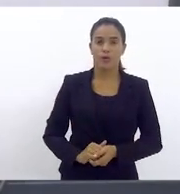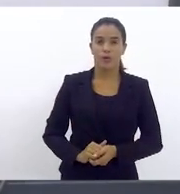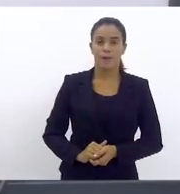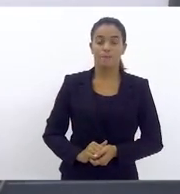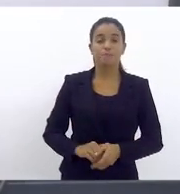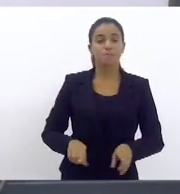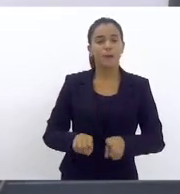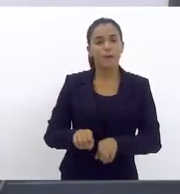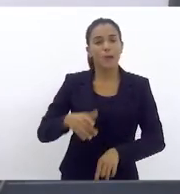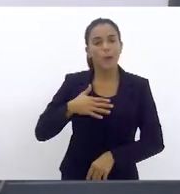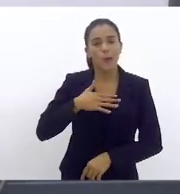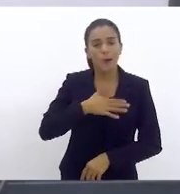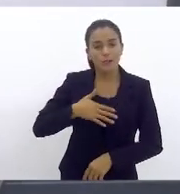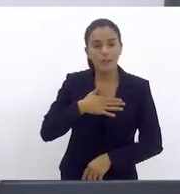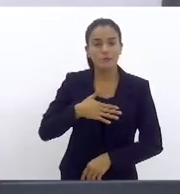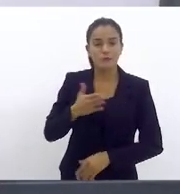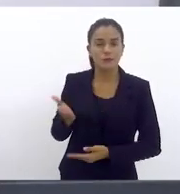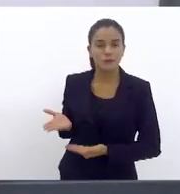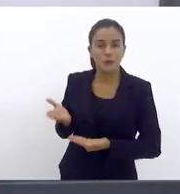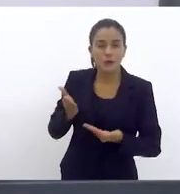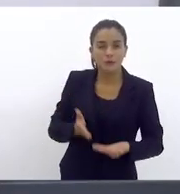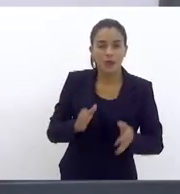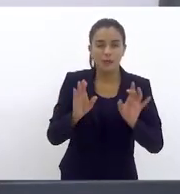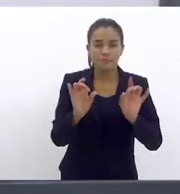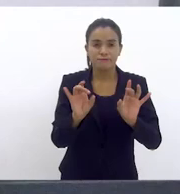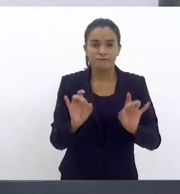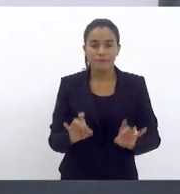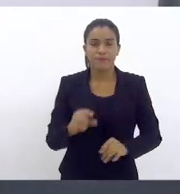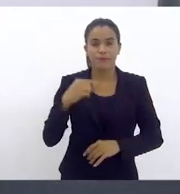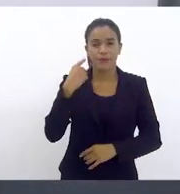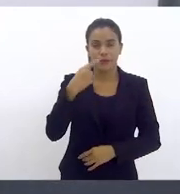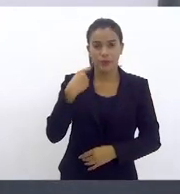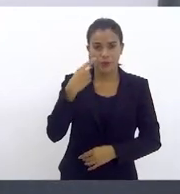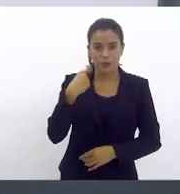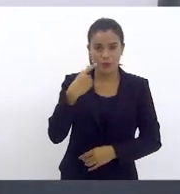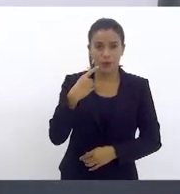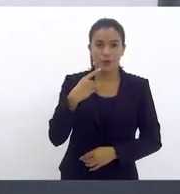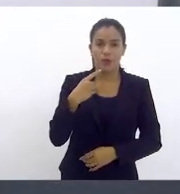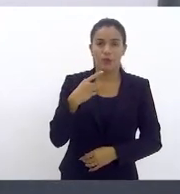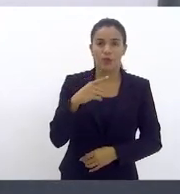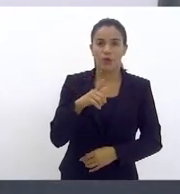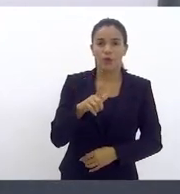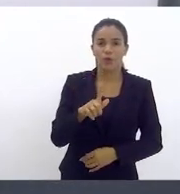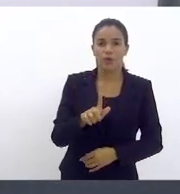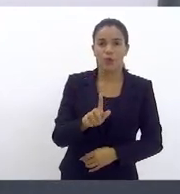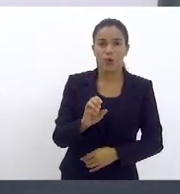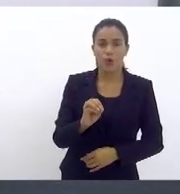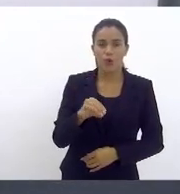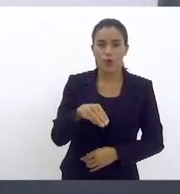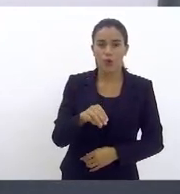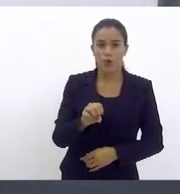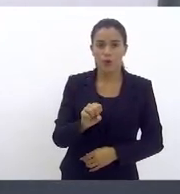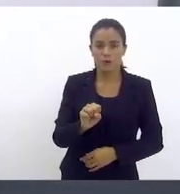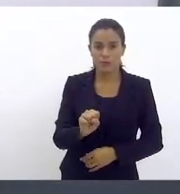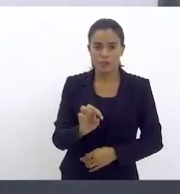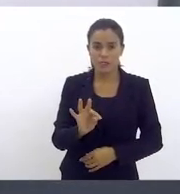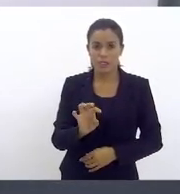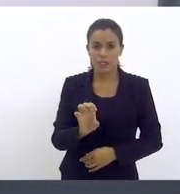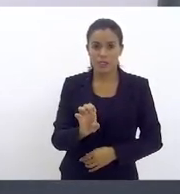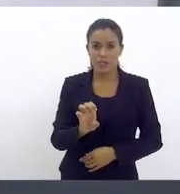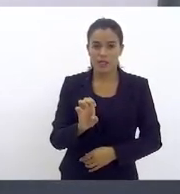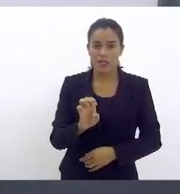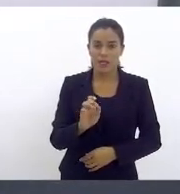gostaríamos de convidar também em especial o Dr José Gomes temporão para compor a mesa conosco